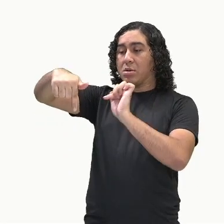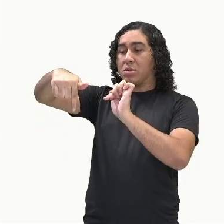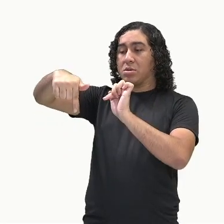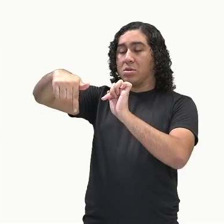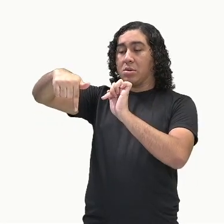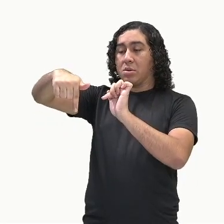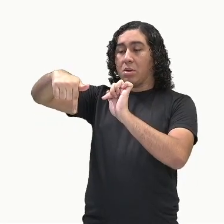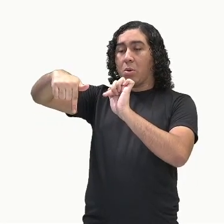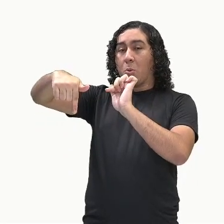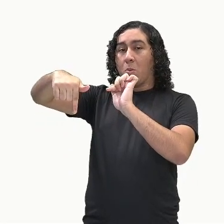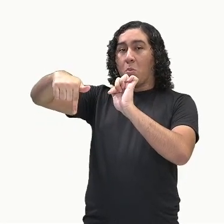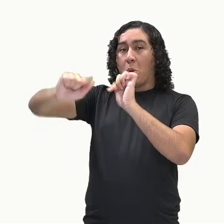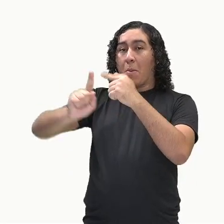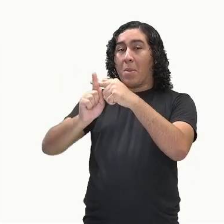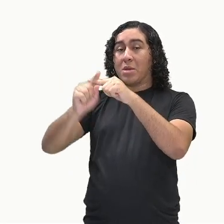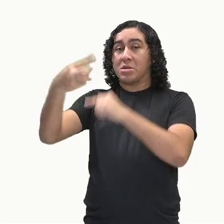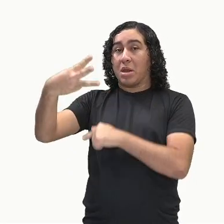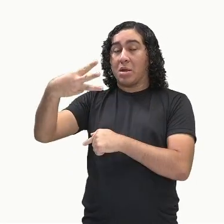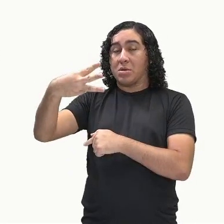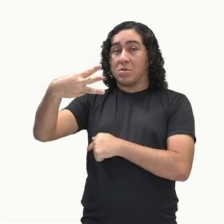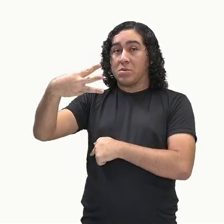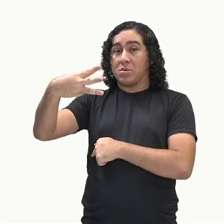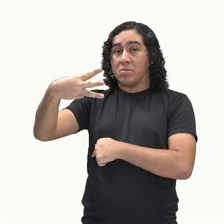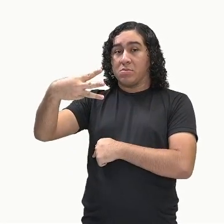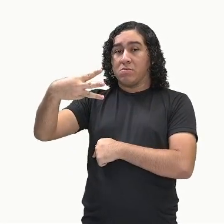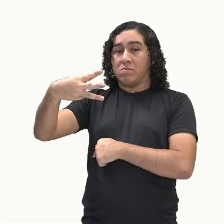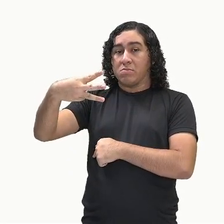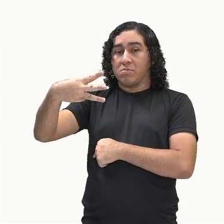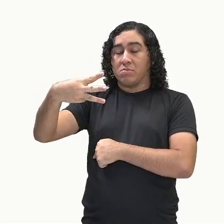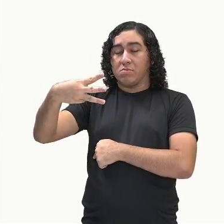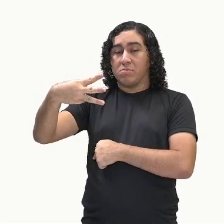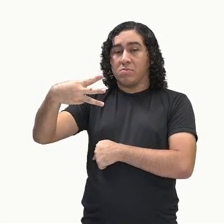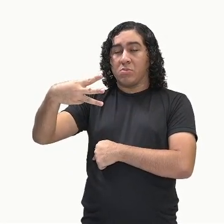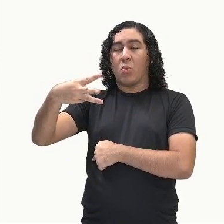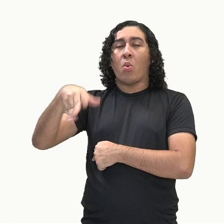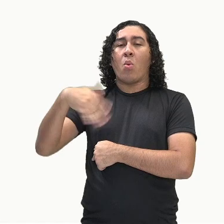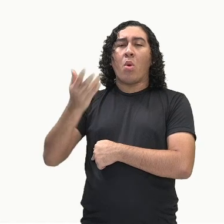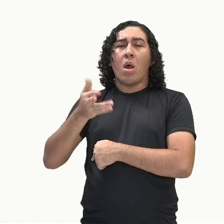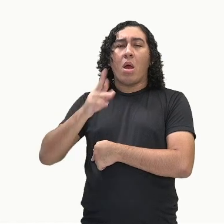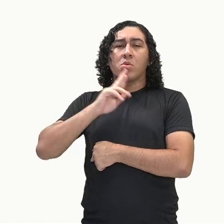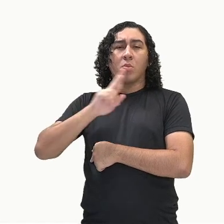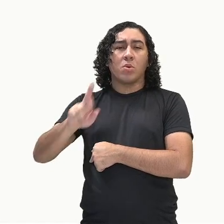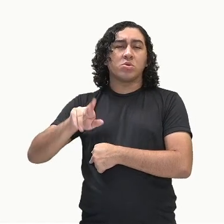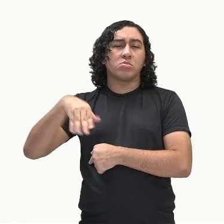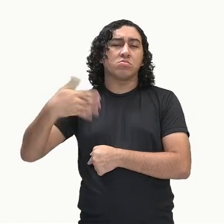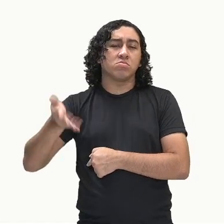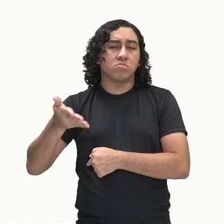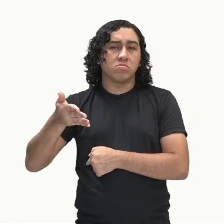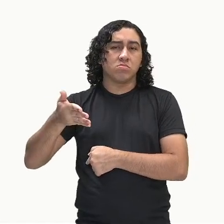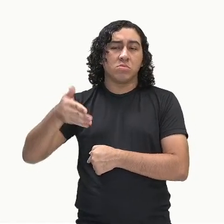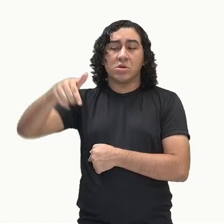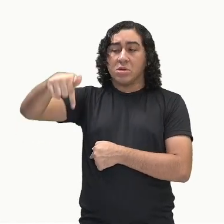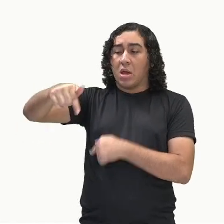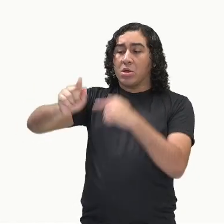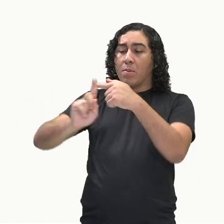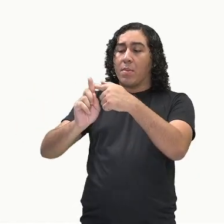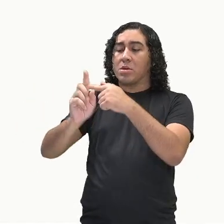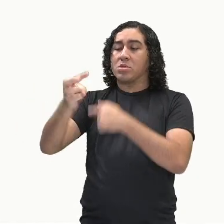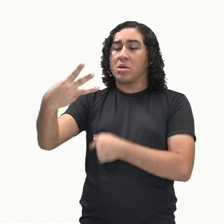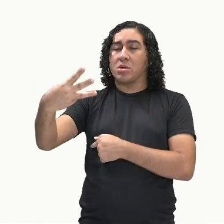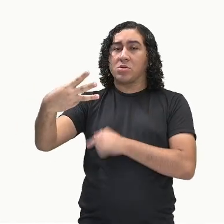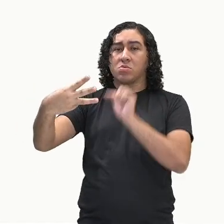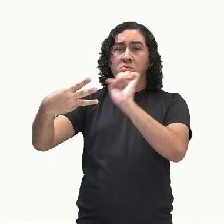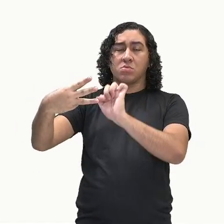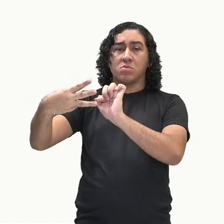a ele 3 unidades, tá bom? Qual vai ser o próximo termo dessa sequência numérica?